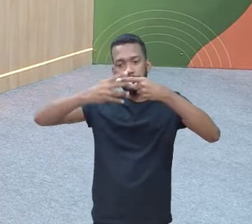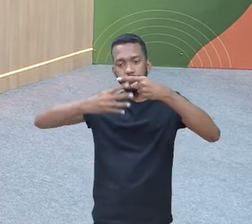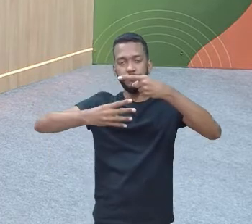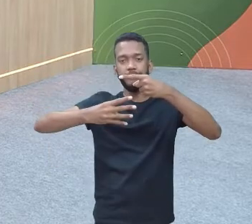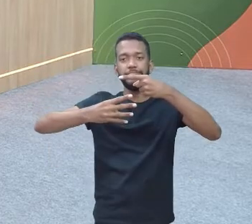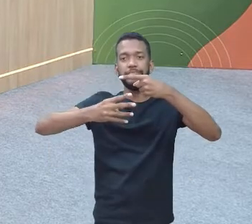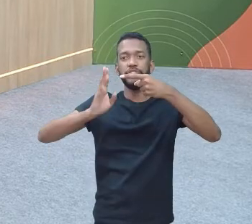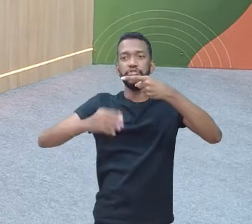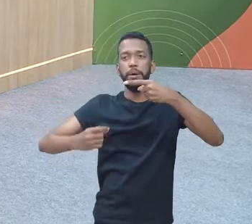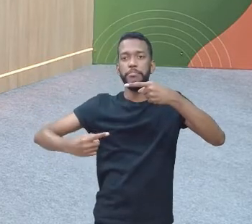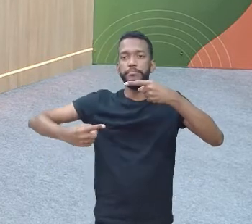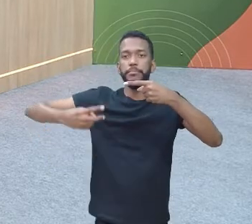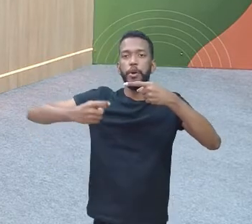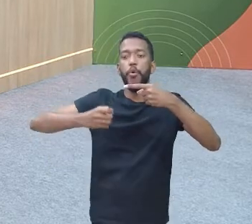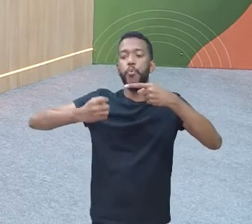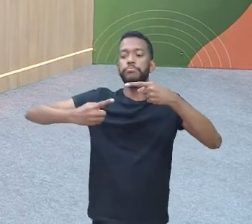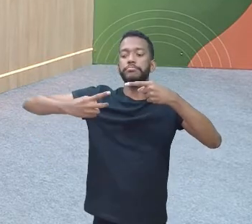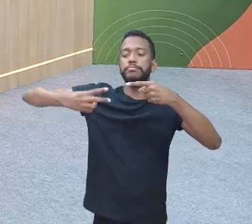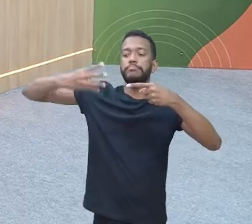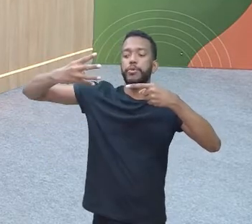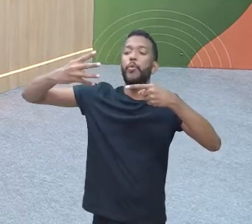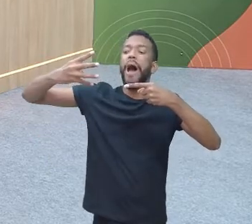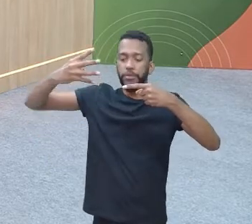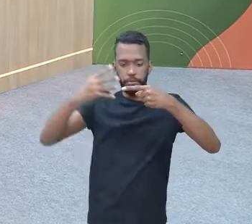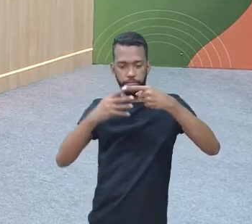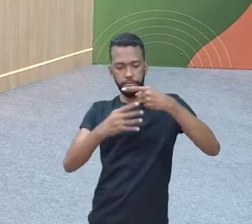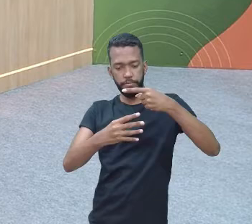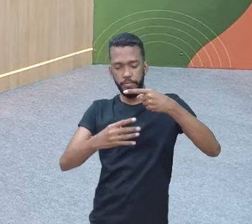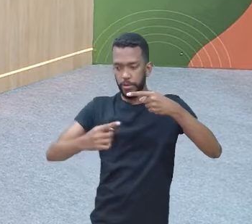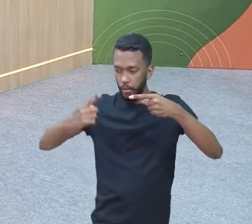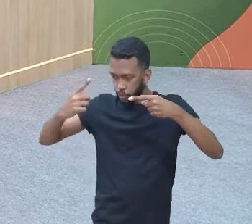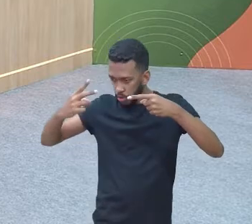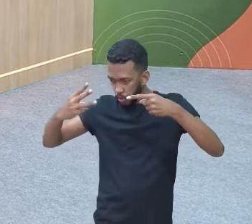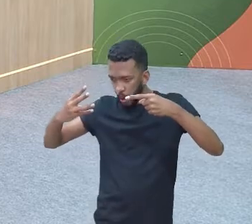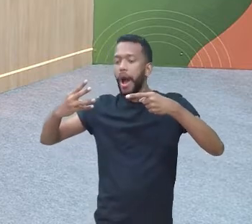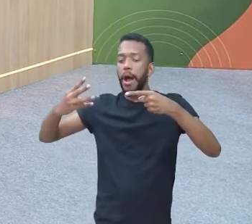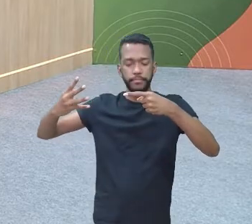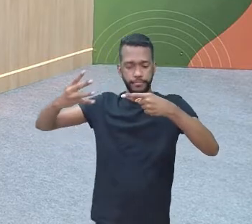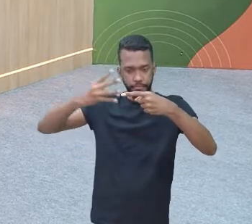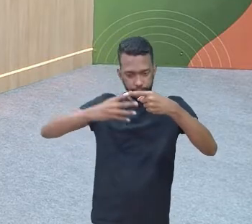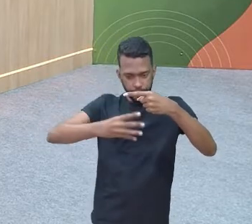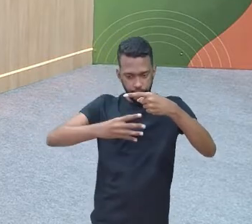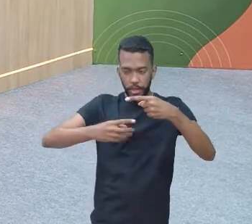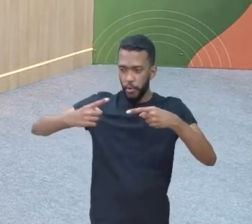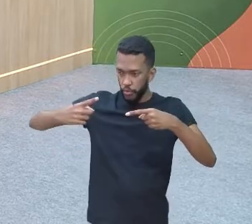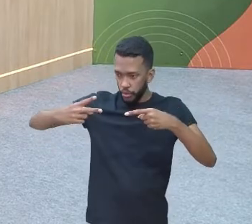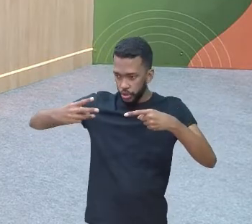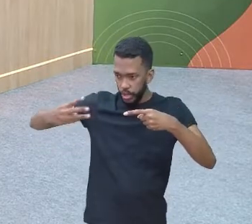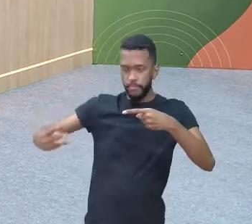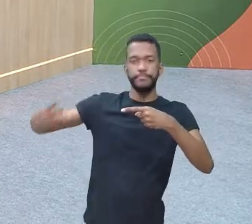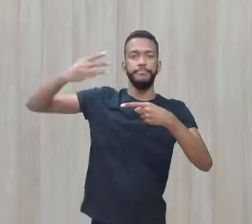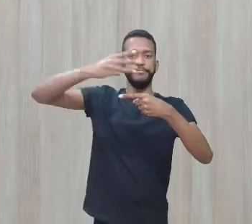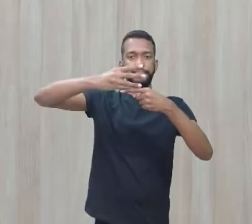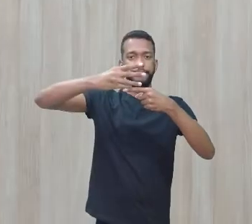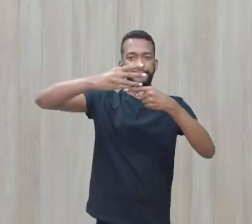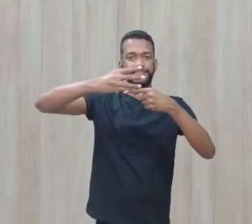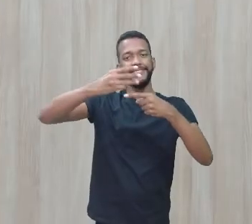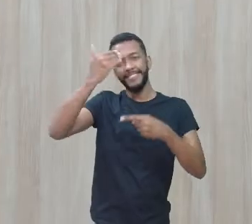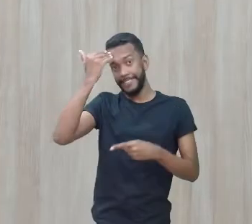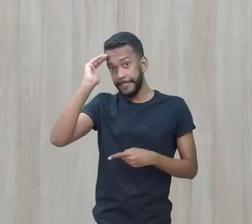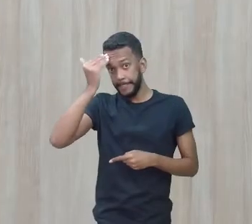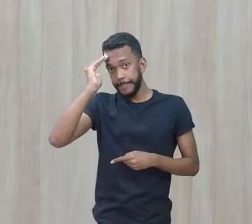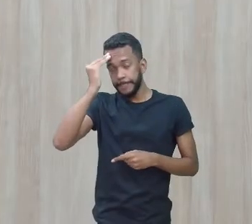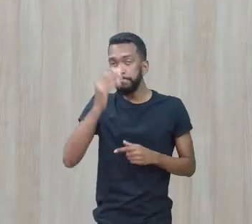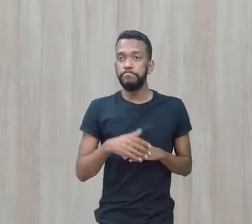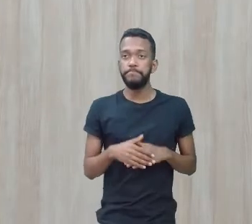que estão aí carregadas, né? 3/4 de bateria já carregado nessa imagem, tá certo? Vamos